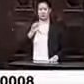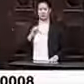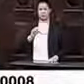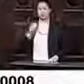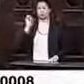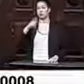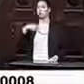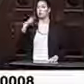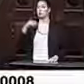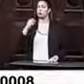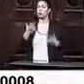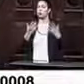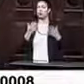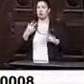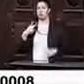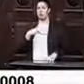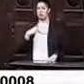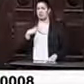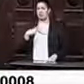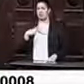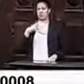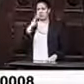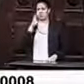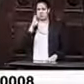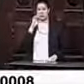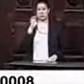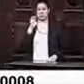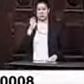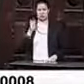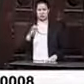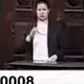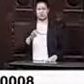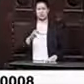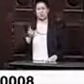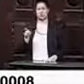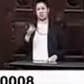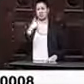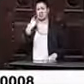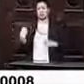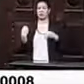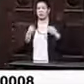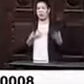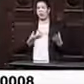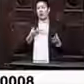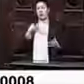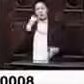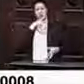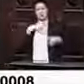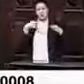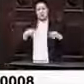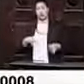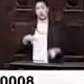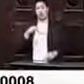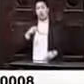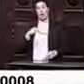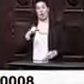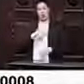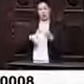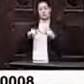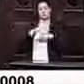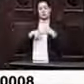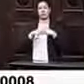nunca quis privatizar a SEDAI. Ele teve que dar como garantia as ações,